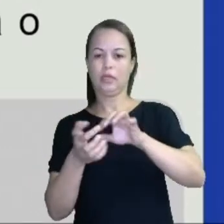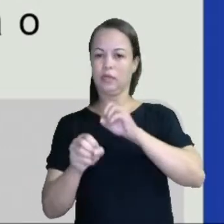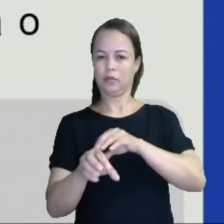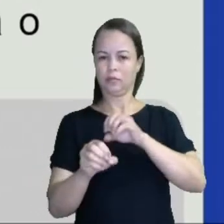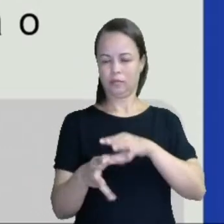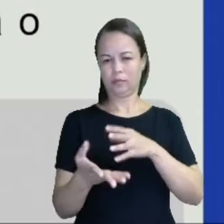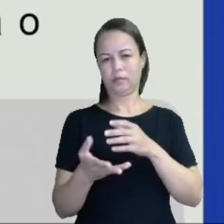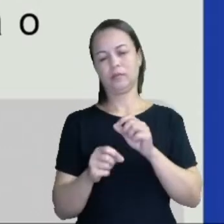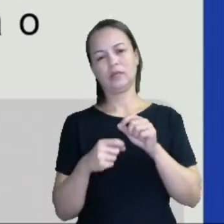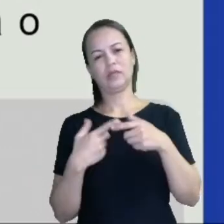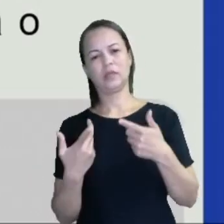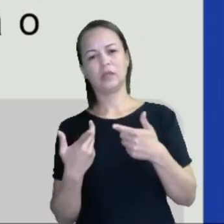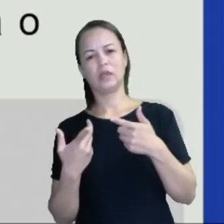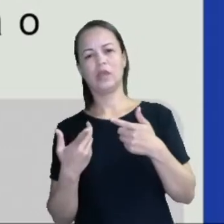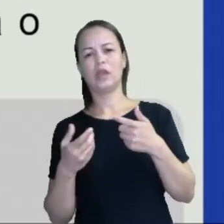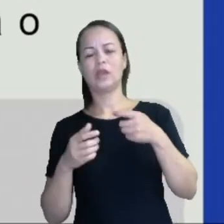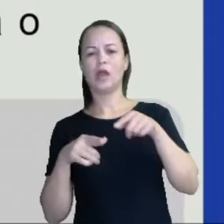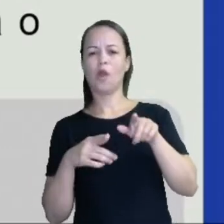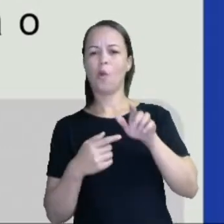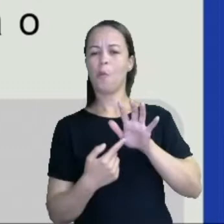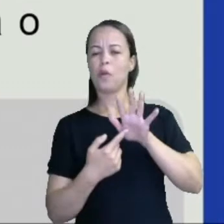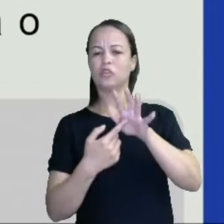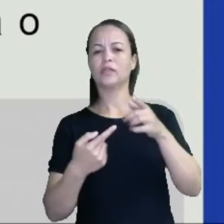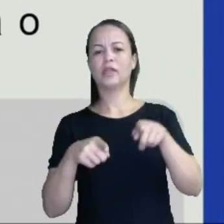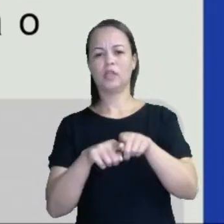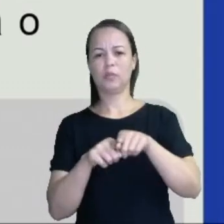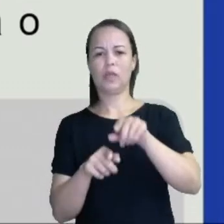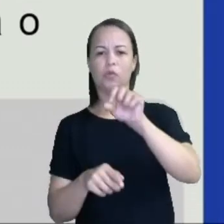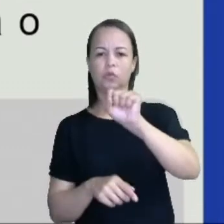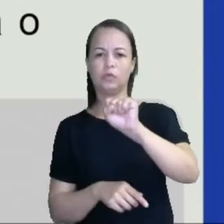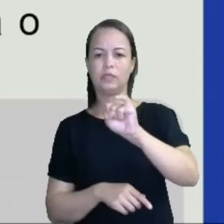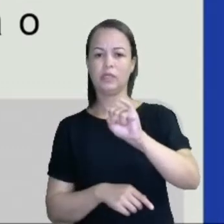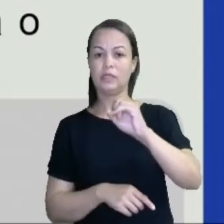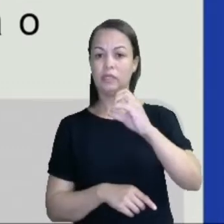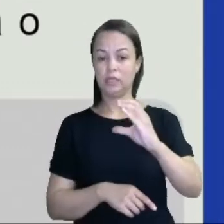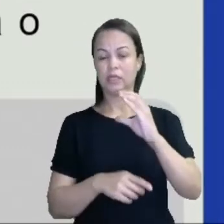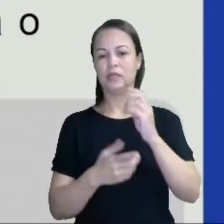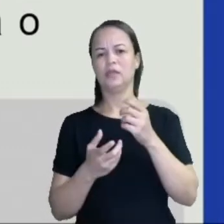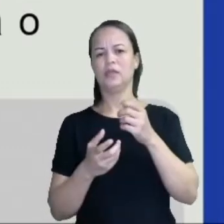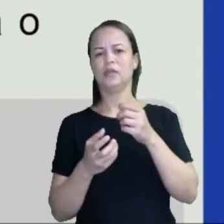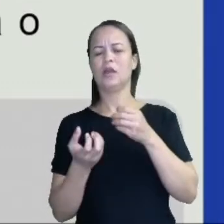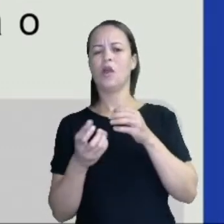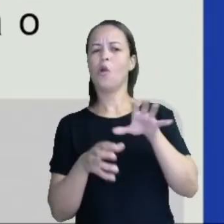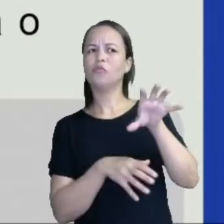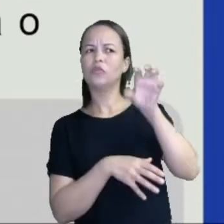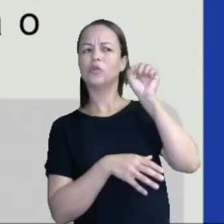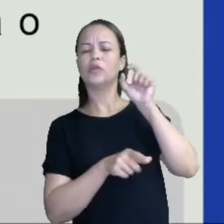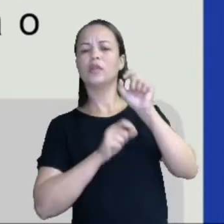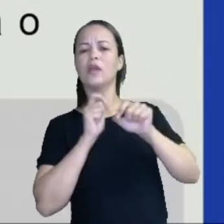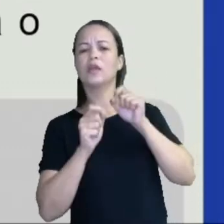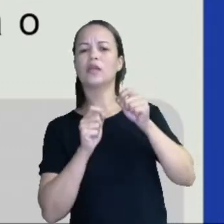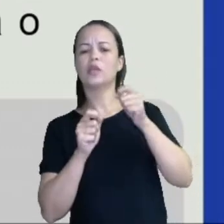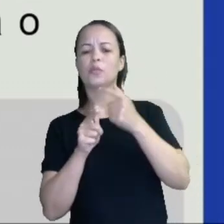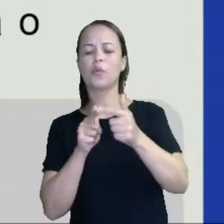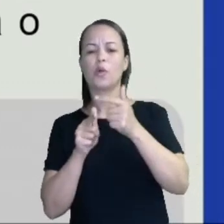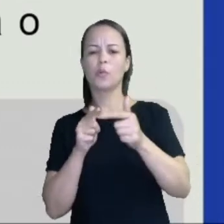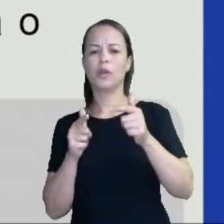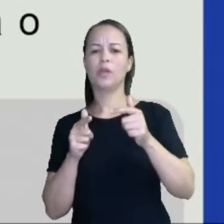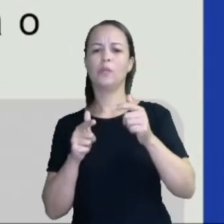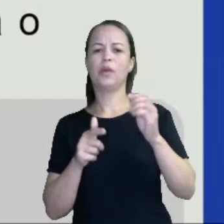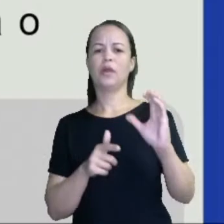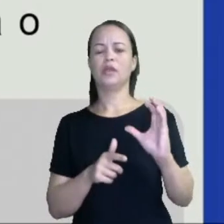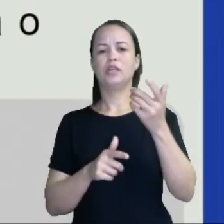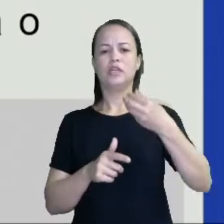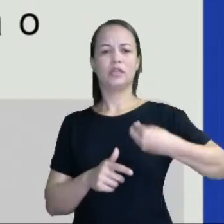ouvidoria ou ESIC da cidade. É uma ouvidoria que trata de ouvir esses problemas que existem nos bairros,